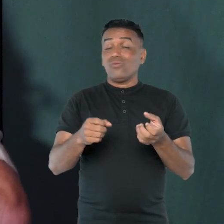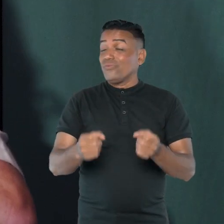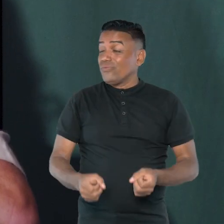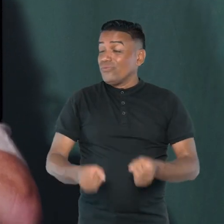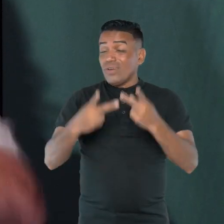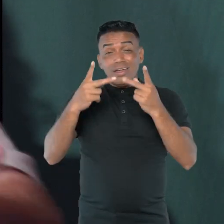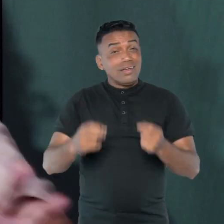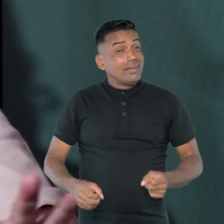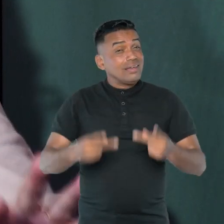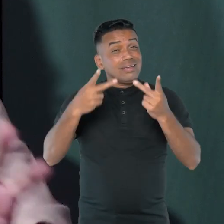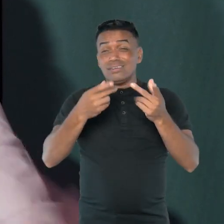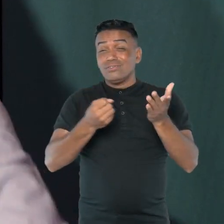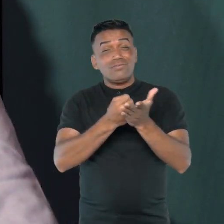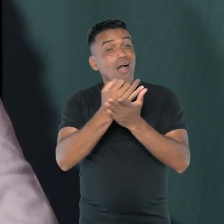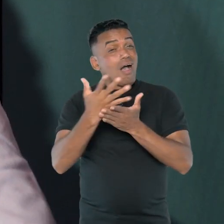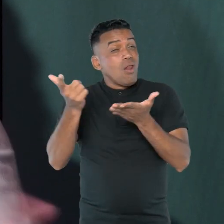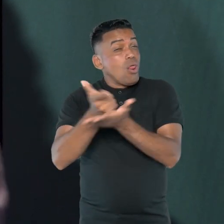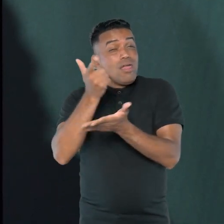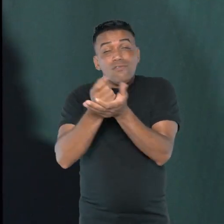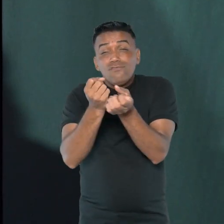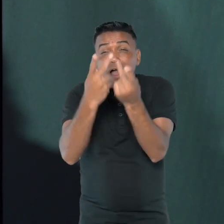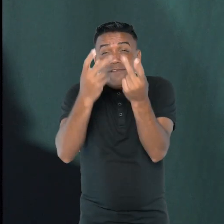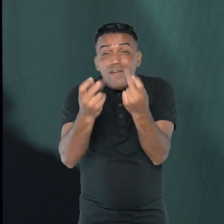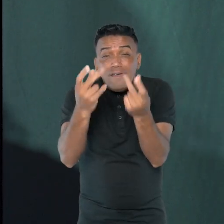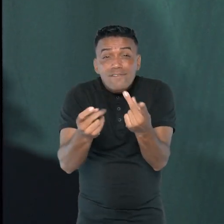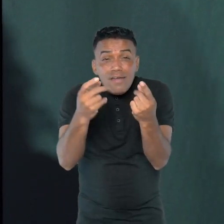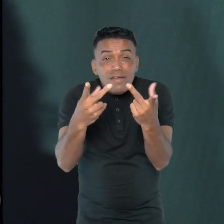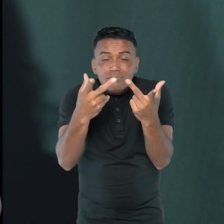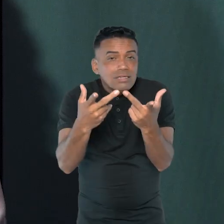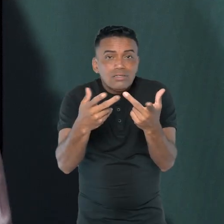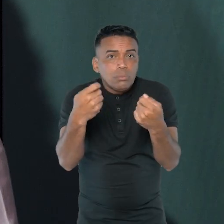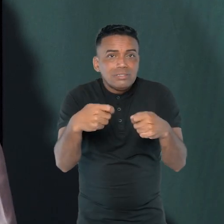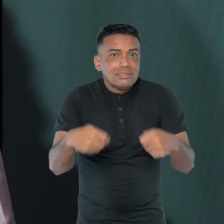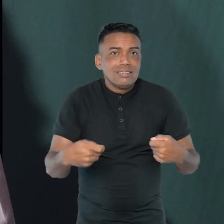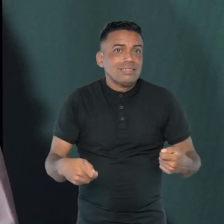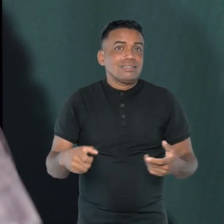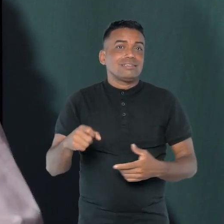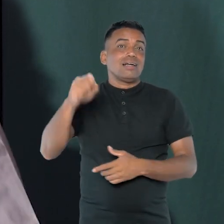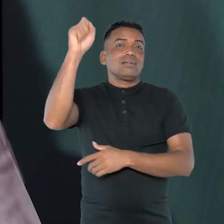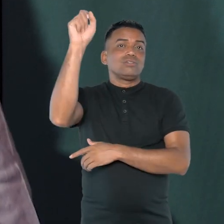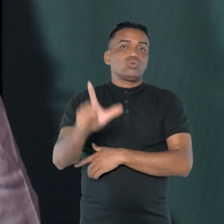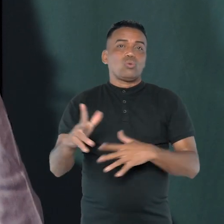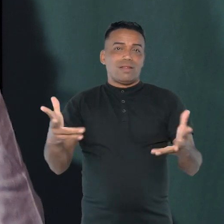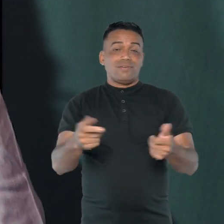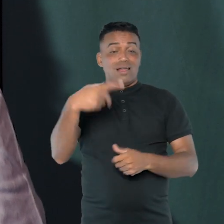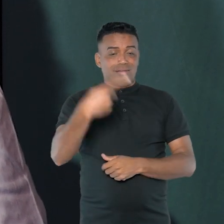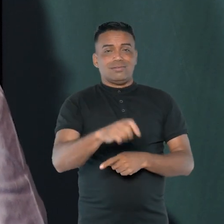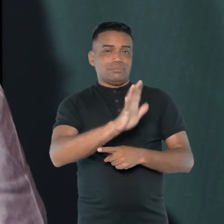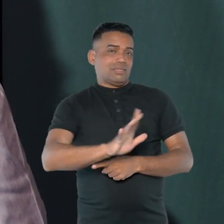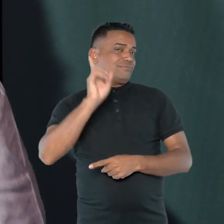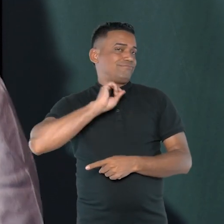vendem centenas de milhares de livros lá, não precisam, entre aspas, do Sul Maravilha. Aqui não aconteceu